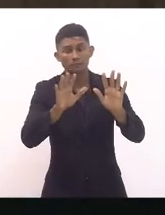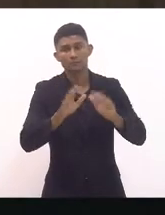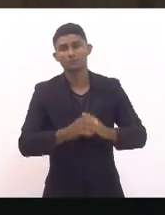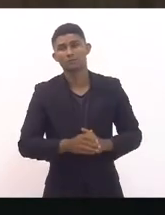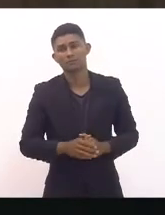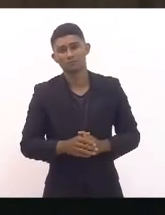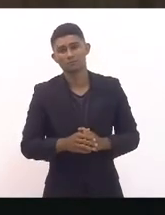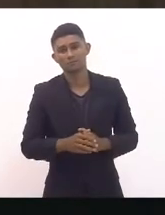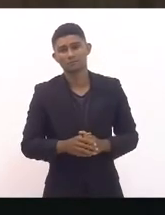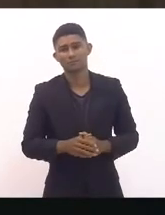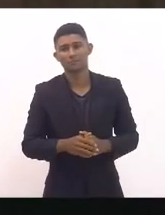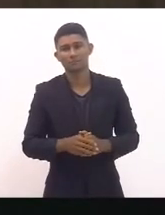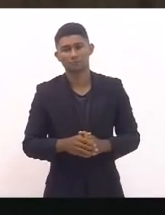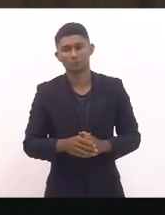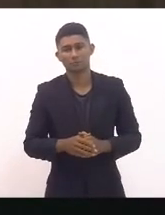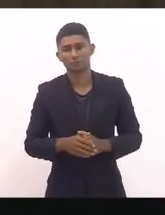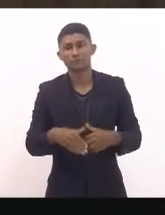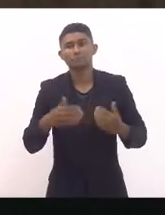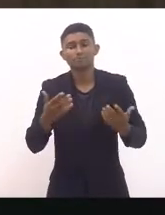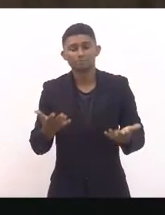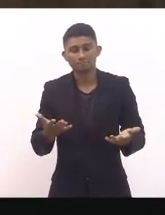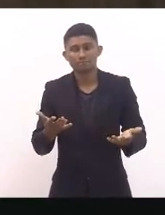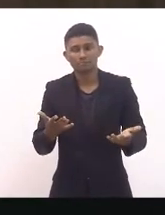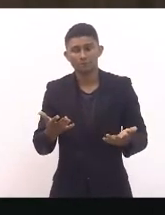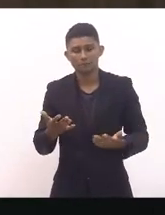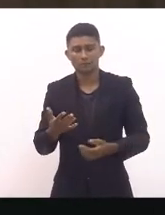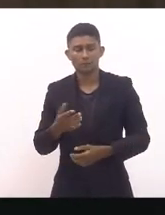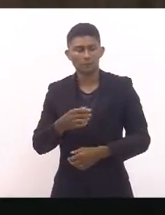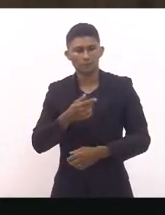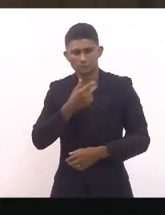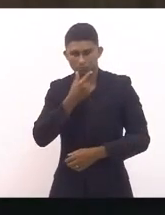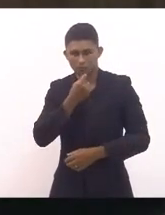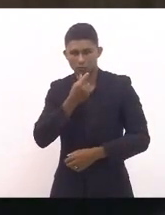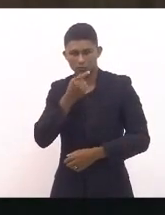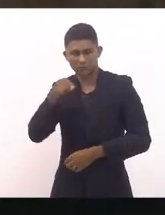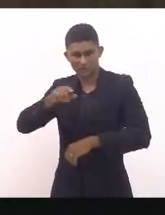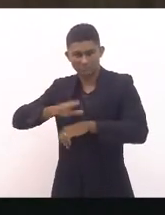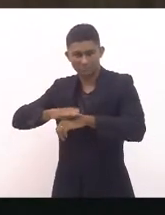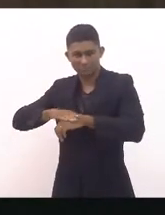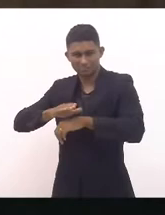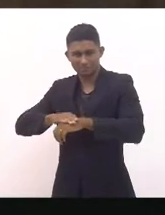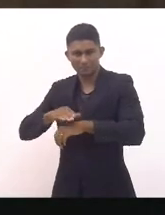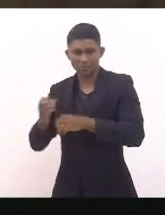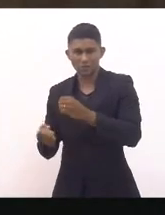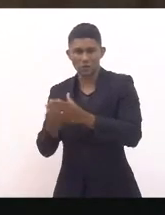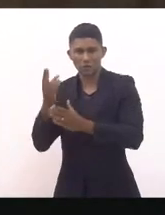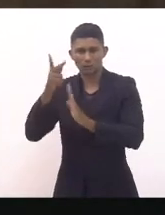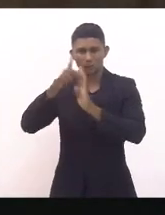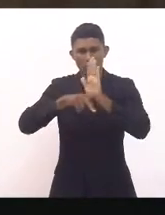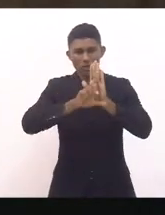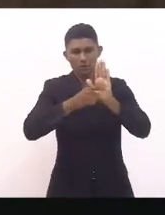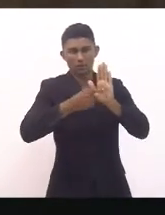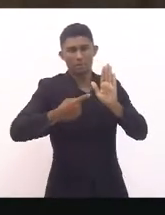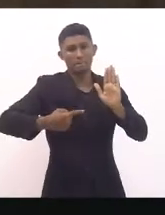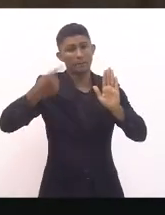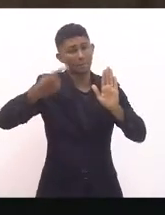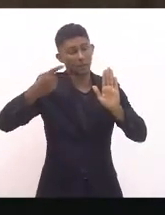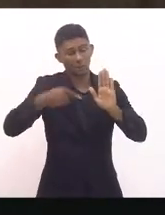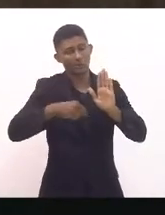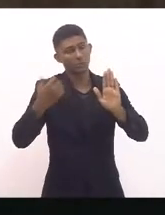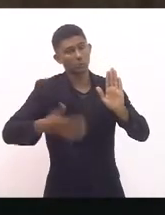como um dos autores retirou o primeiro projeto polêmico, apesar de ter